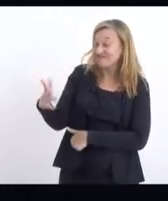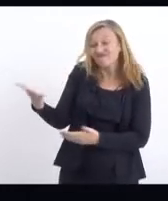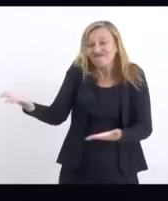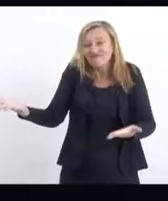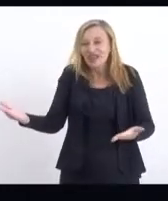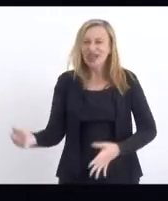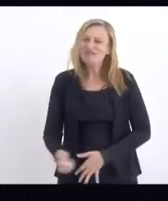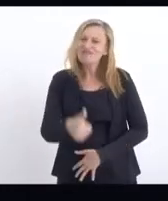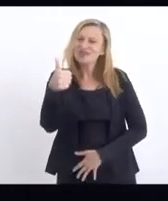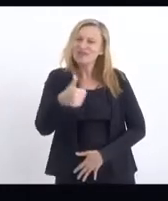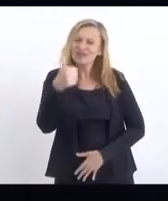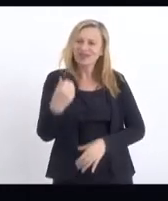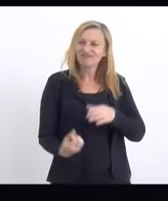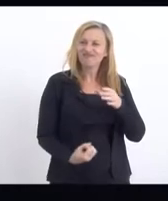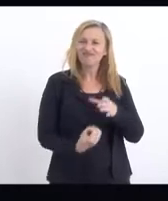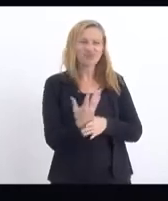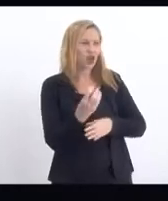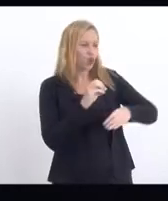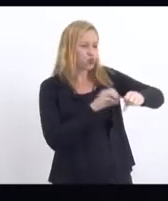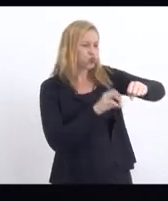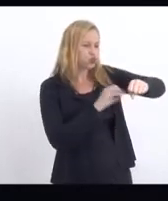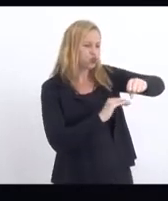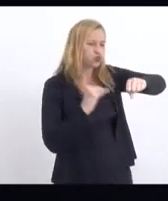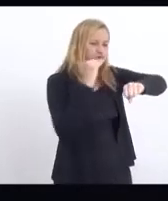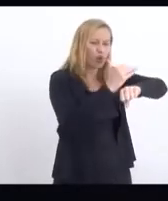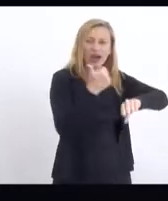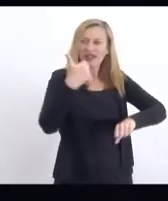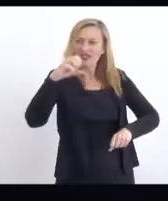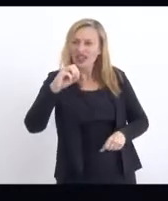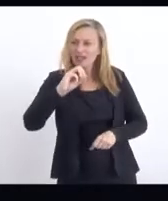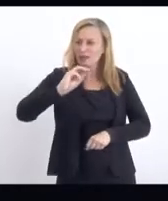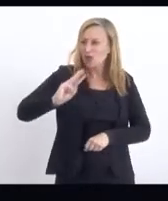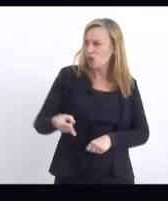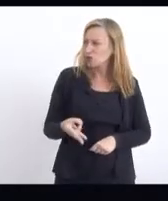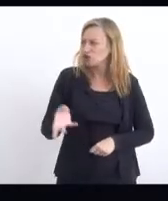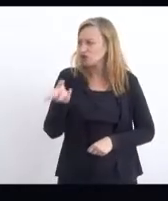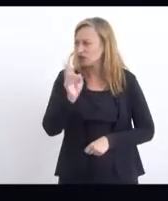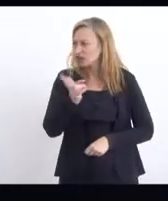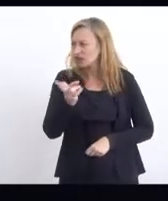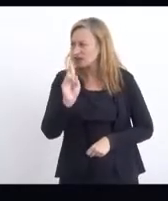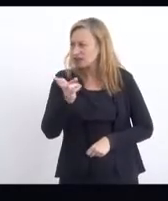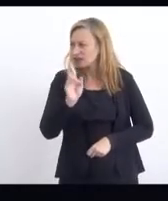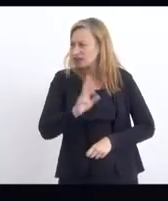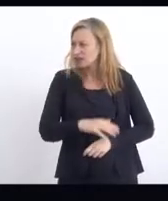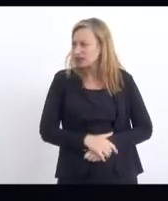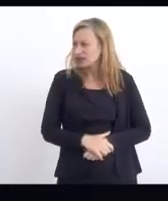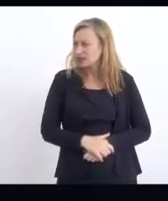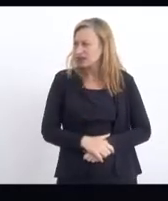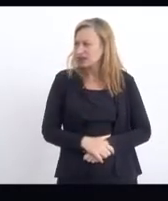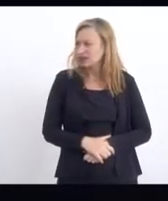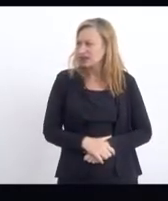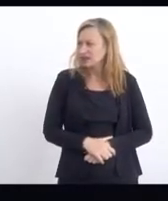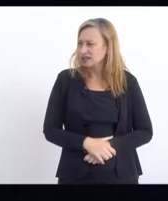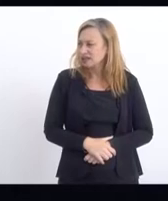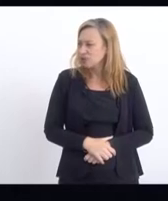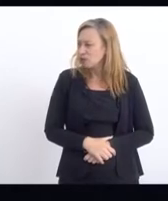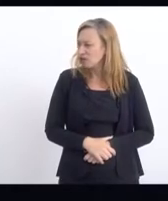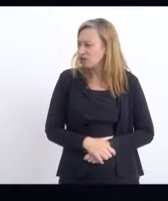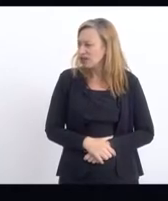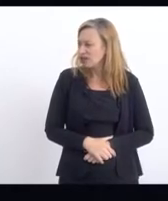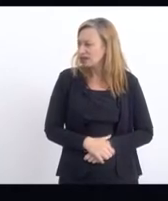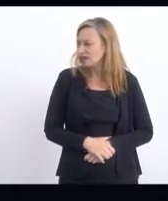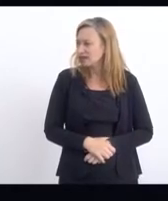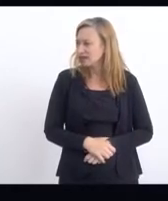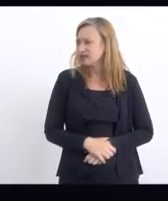primeiro de implantar um fundo que vai chegar a 10 bilhões de reais, talvez 5, 6 bilhões por ano, vai depender da questão